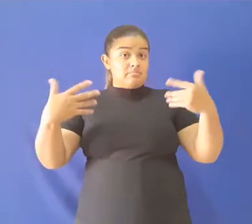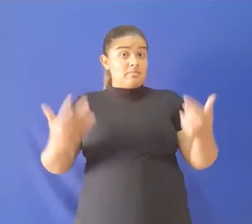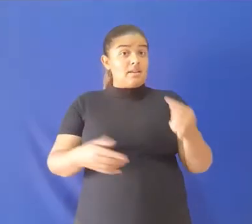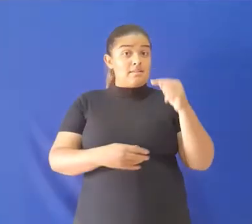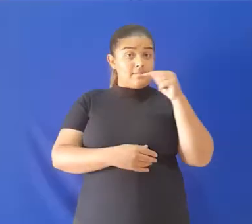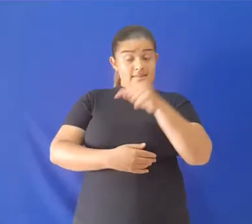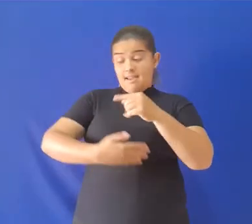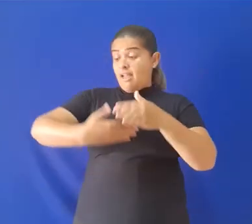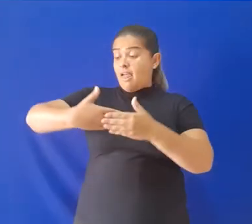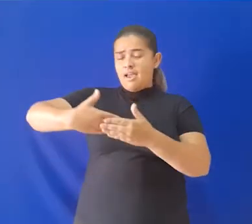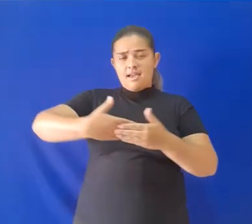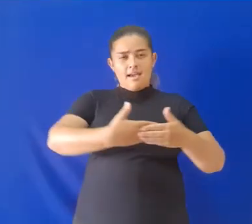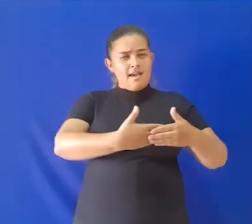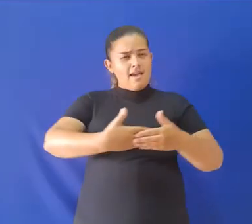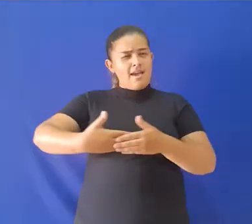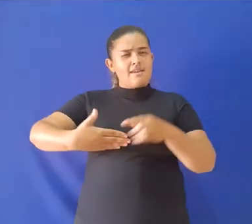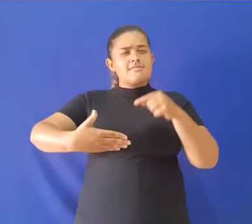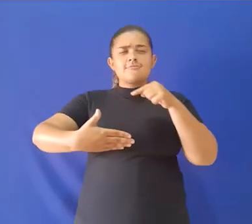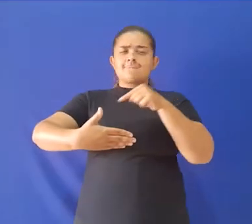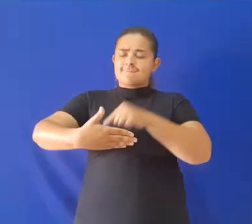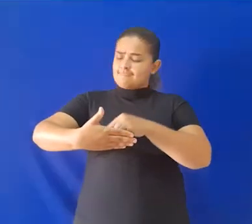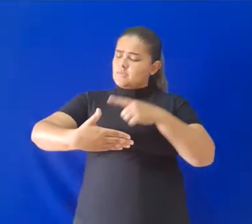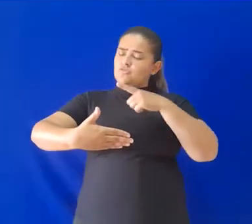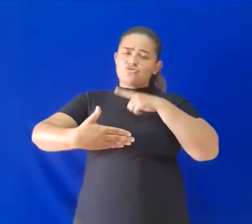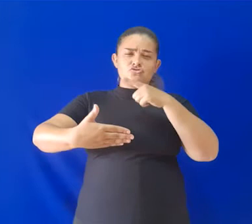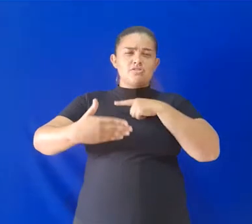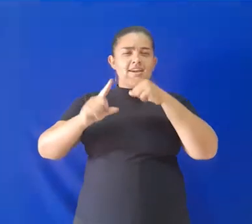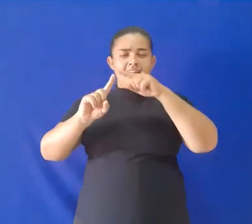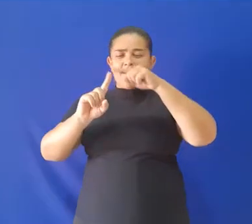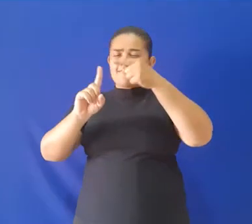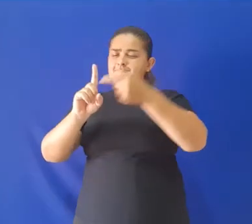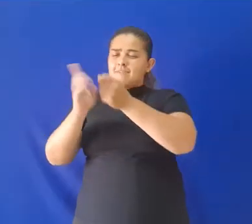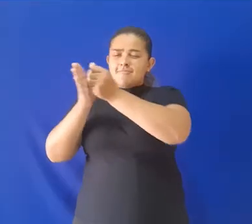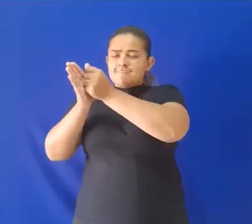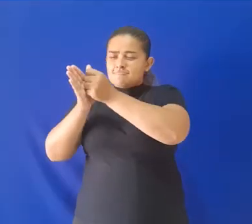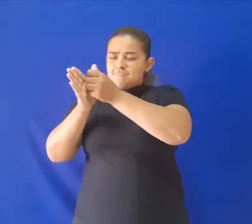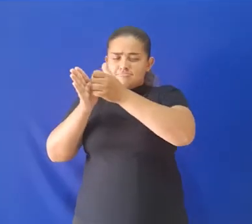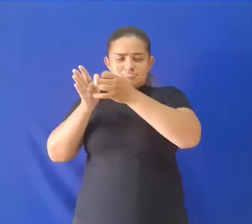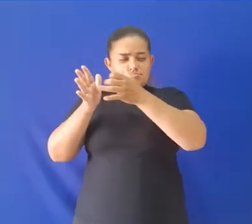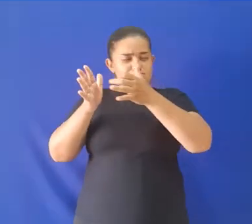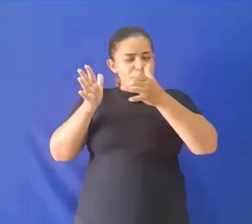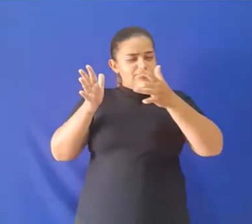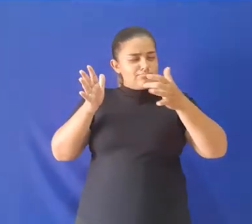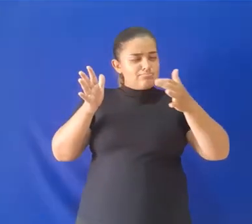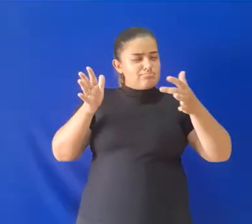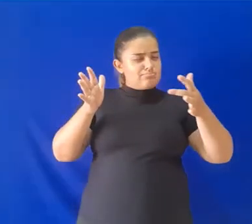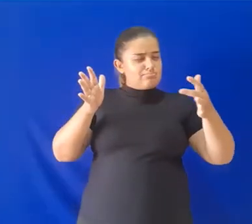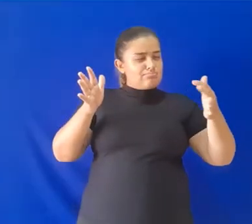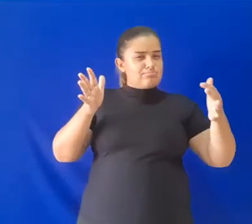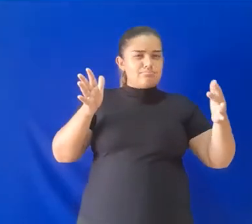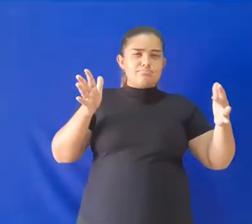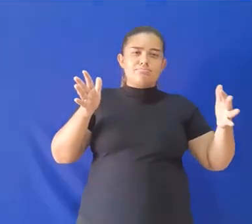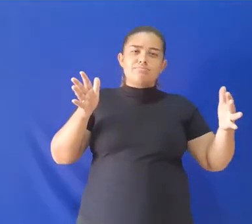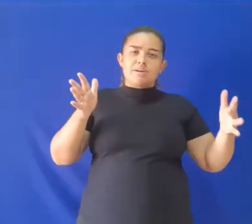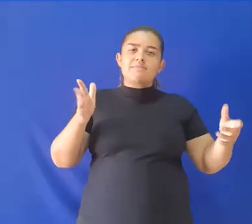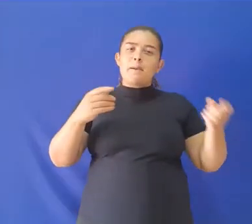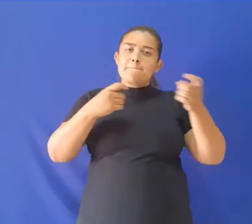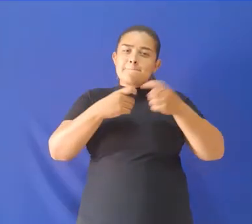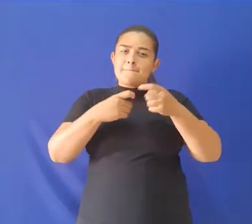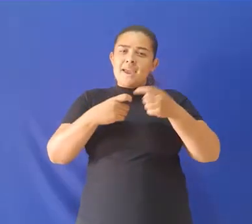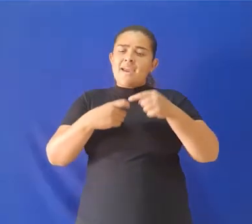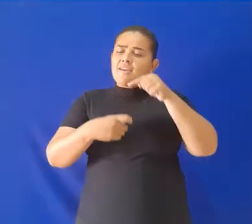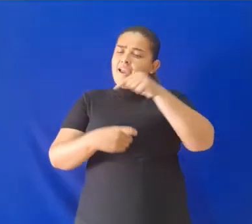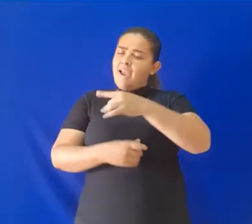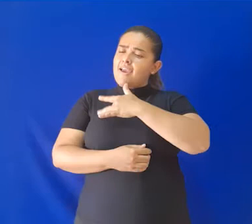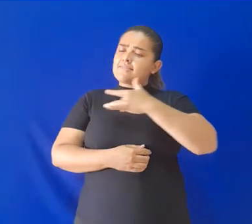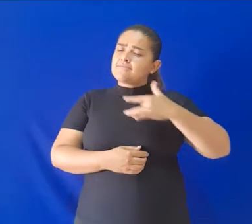tipo. Então, aquela criança que até então tinha passado por todas as situações, ganhando